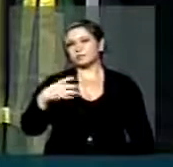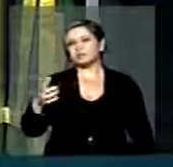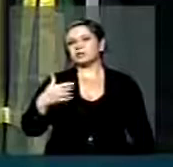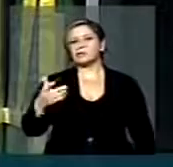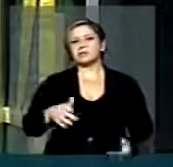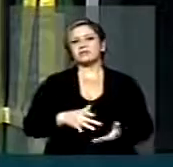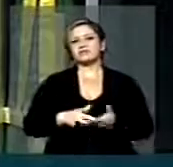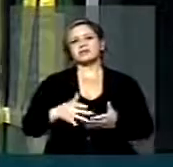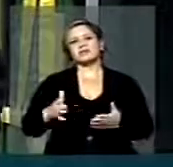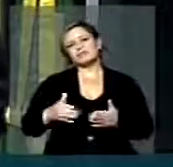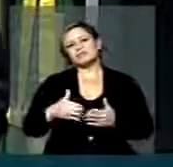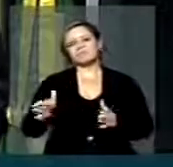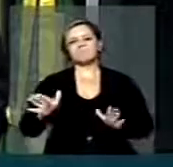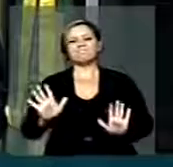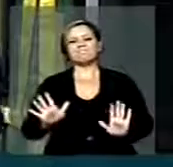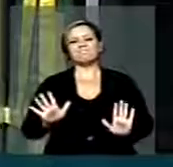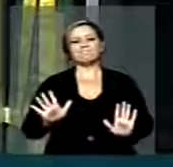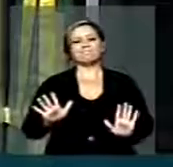Meio de esquerda.